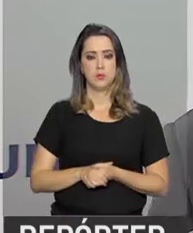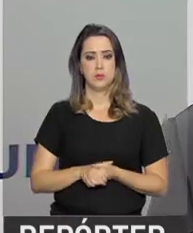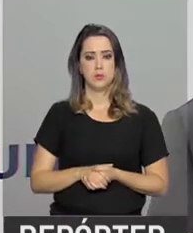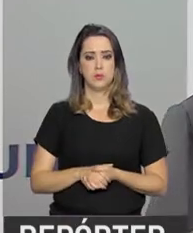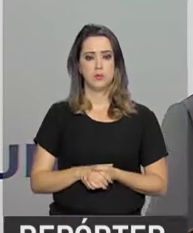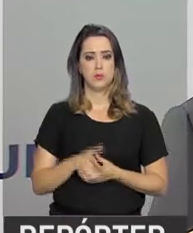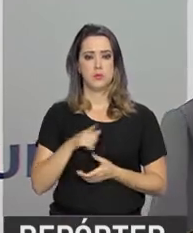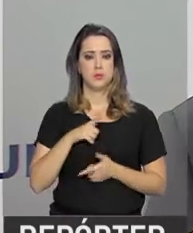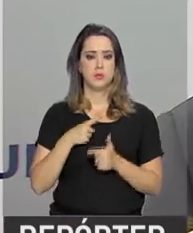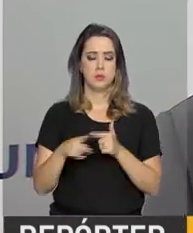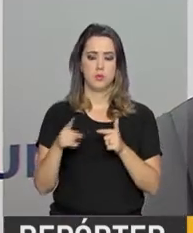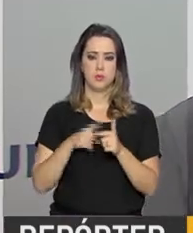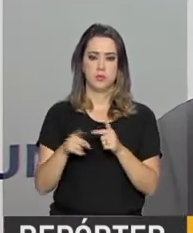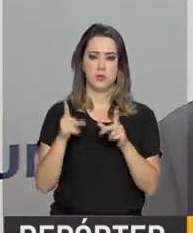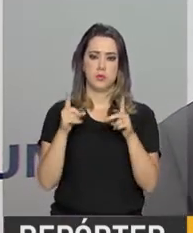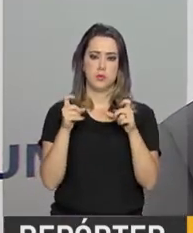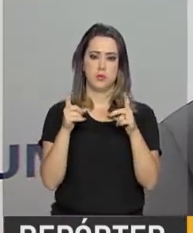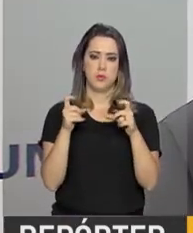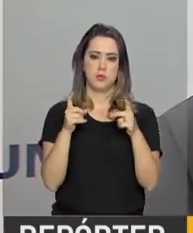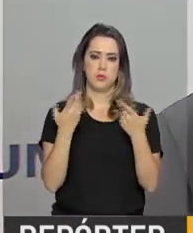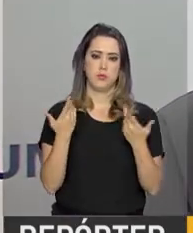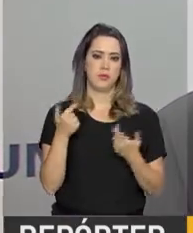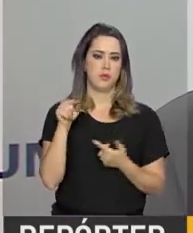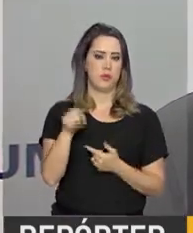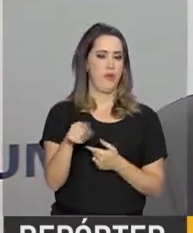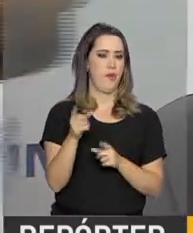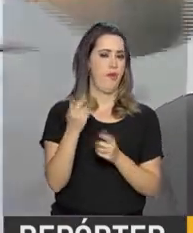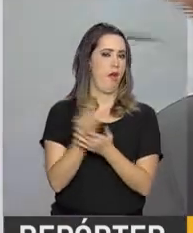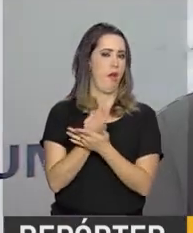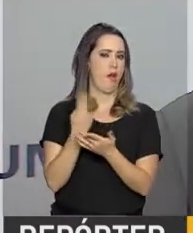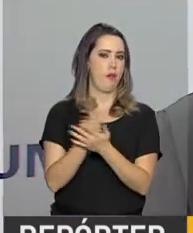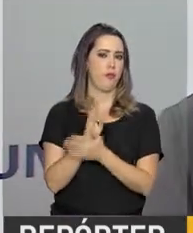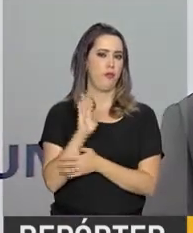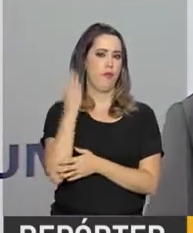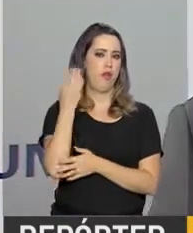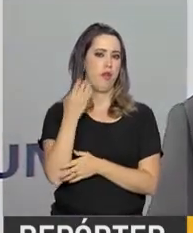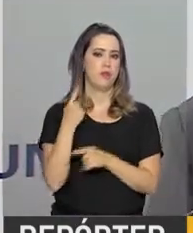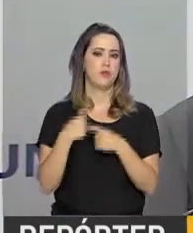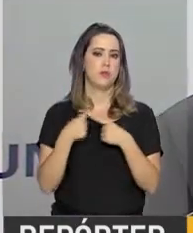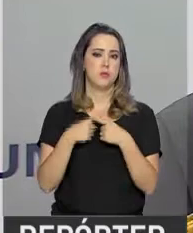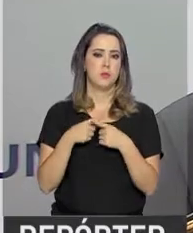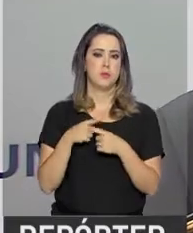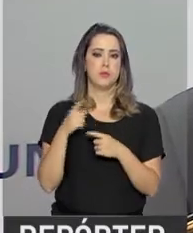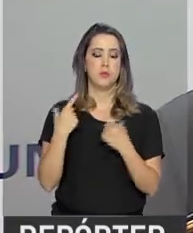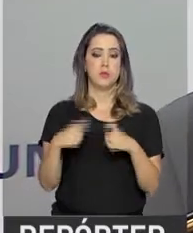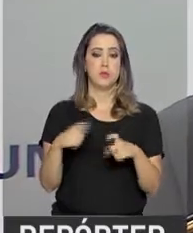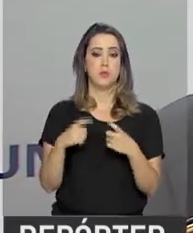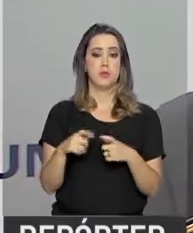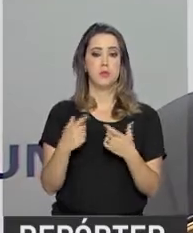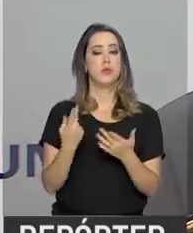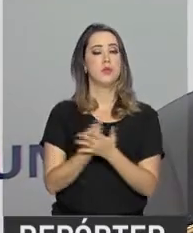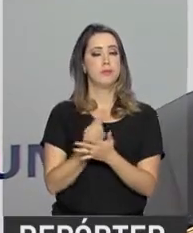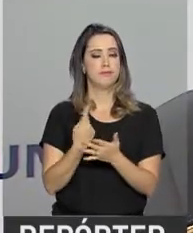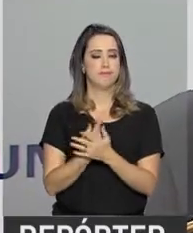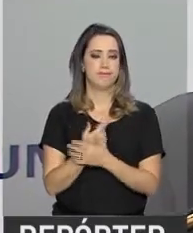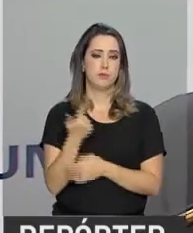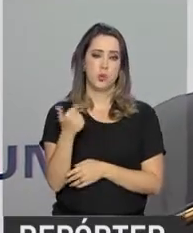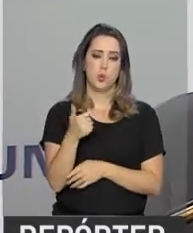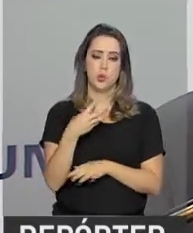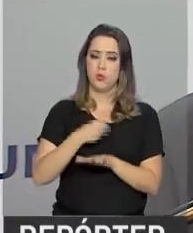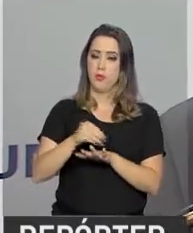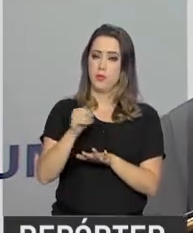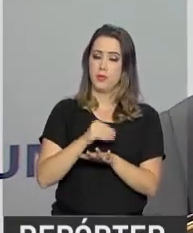tinha problemas de fotos que não eram referentes àquela obra porque a obra realmente estava com algum problema é não alimentação de